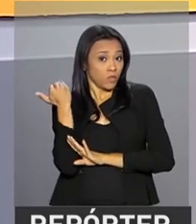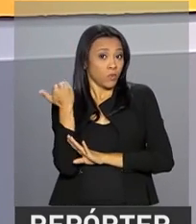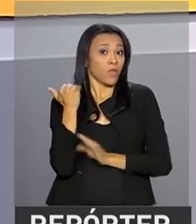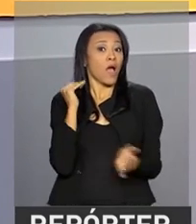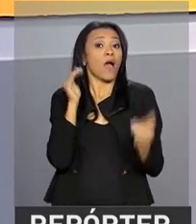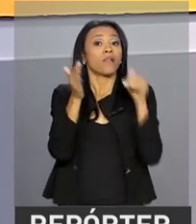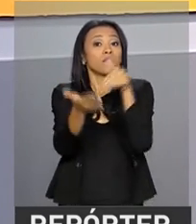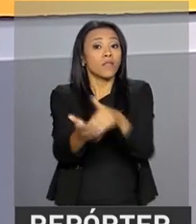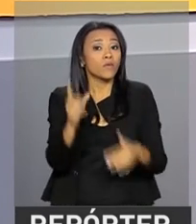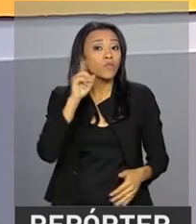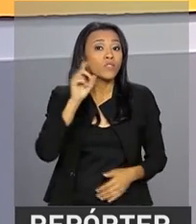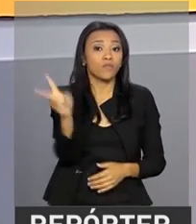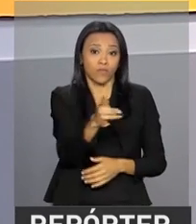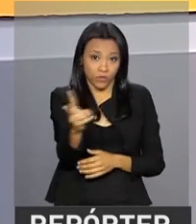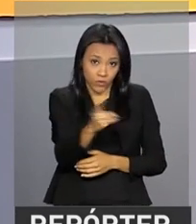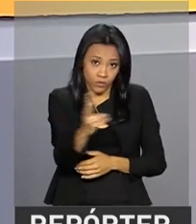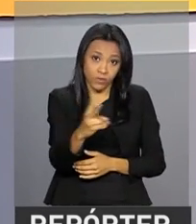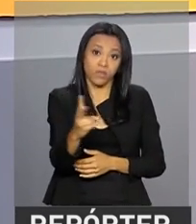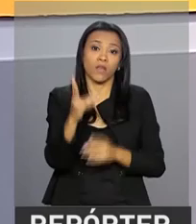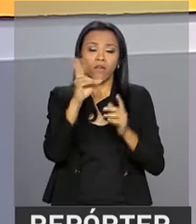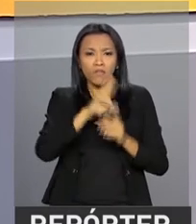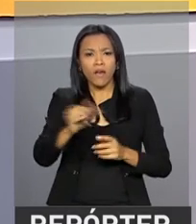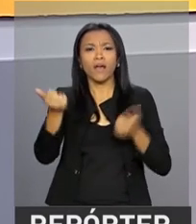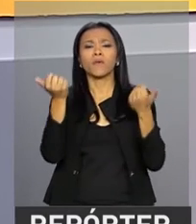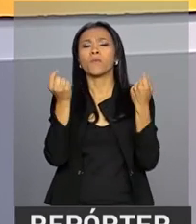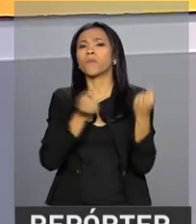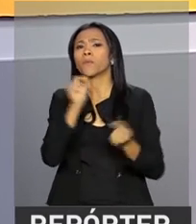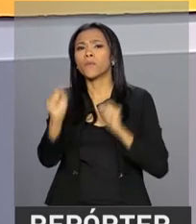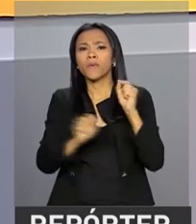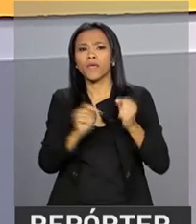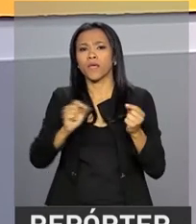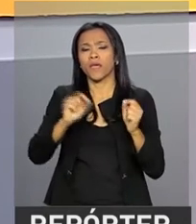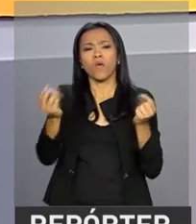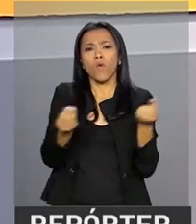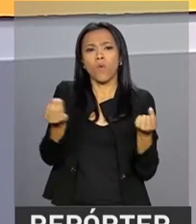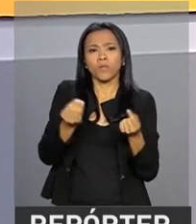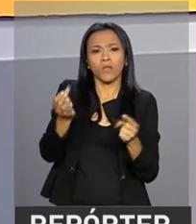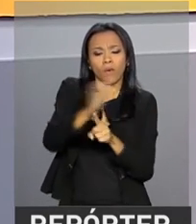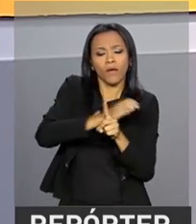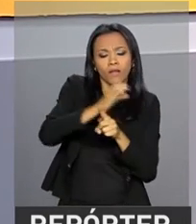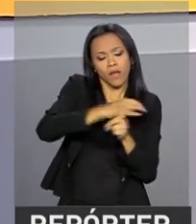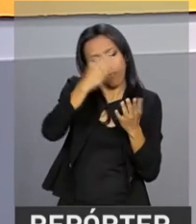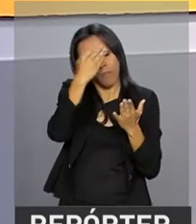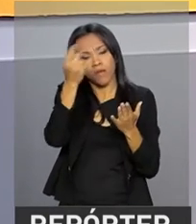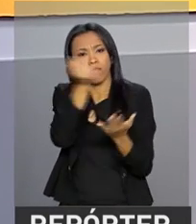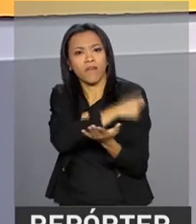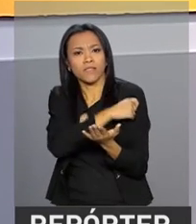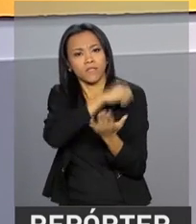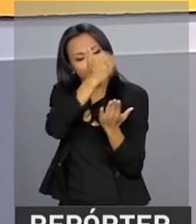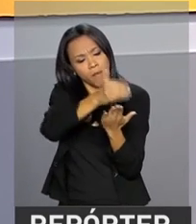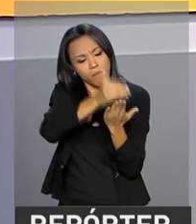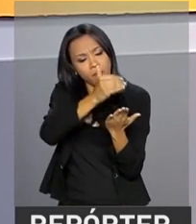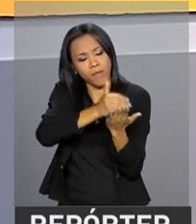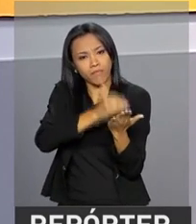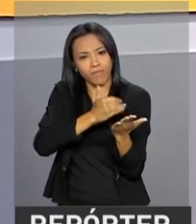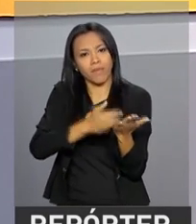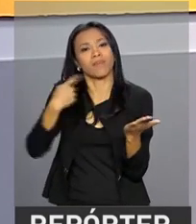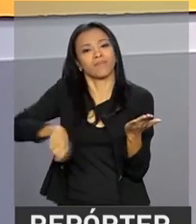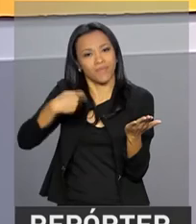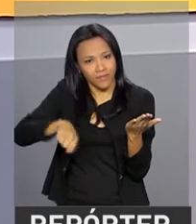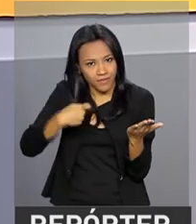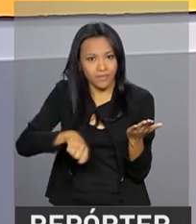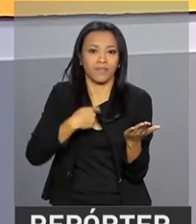22. Também serão apresentados dados sobre a cobertura vacinal, que alertam para a necessidade de manter atualizado